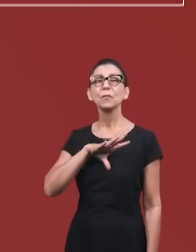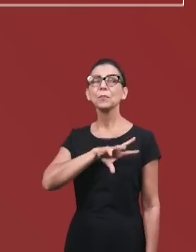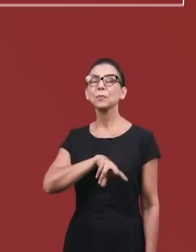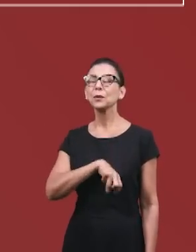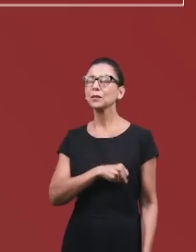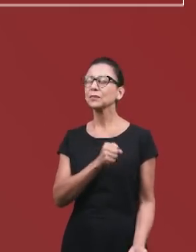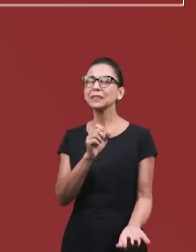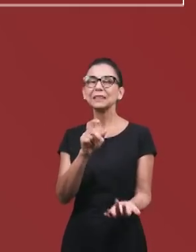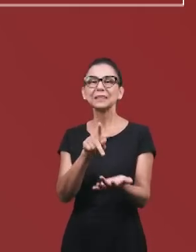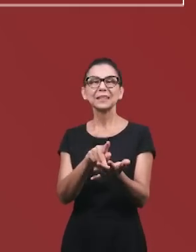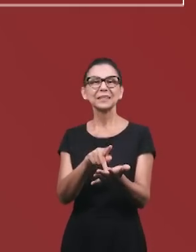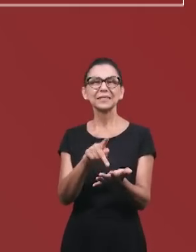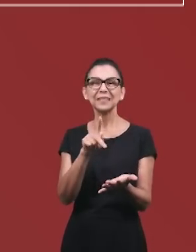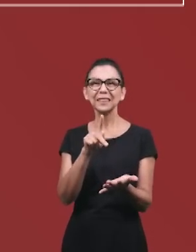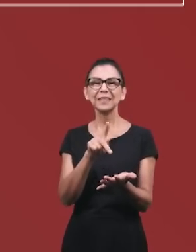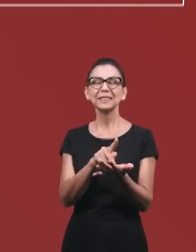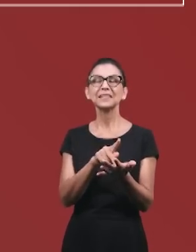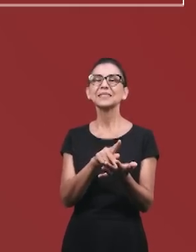o amor